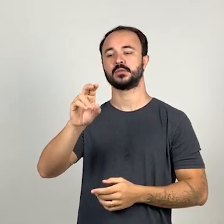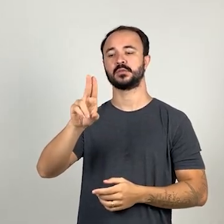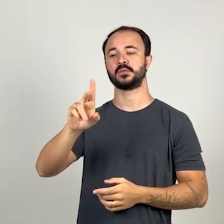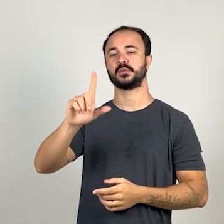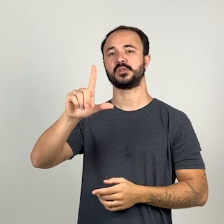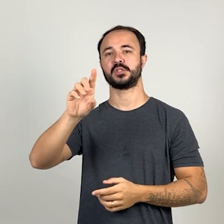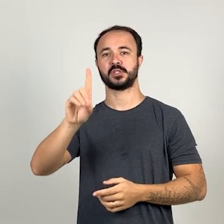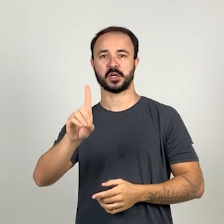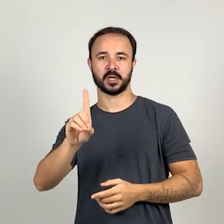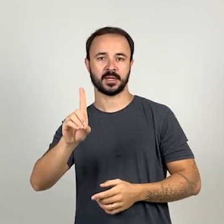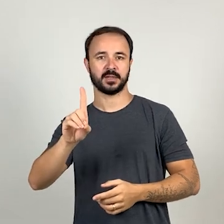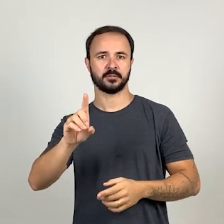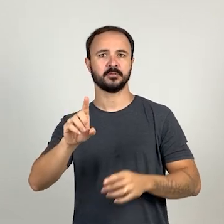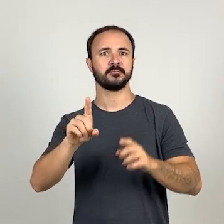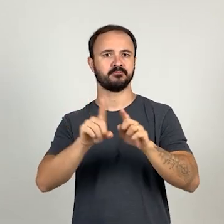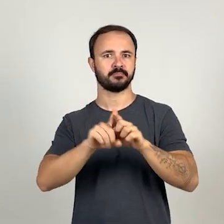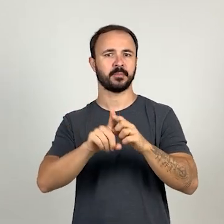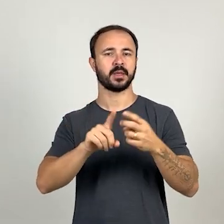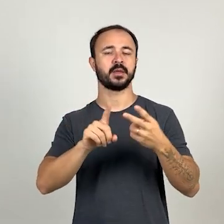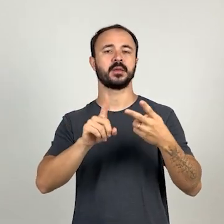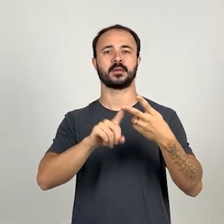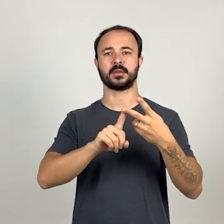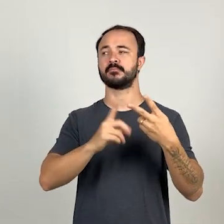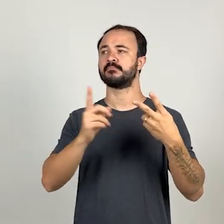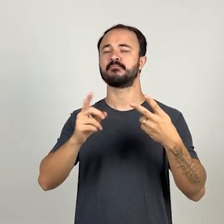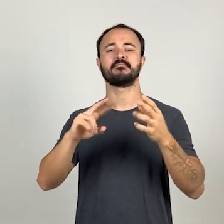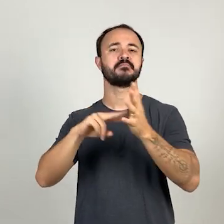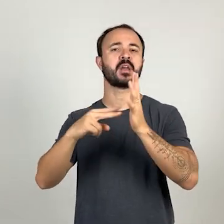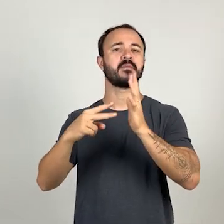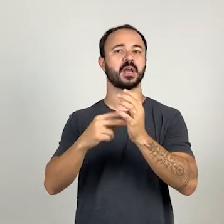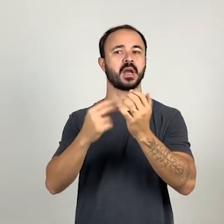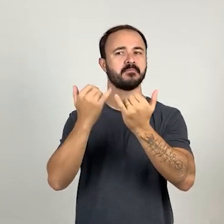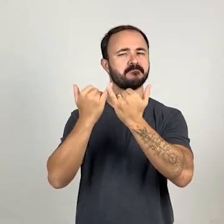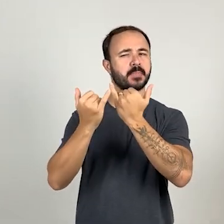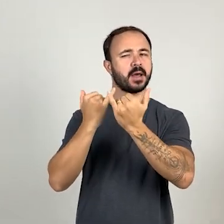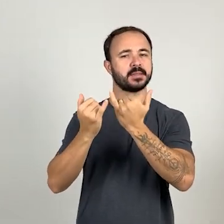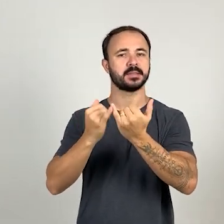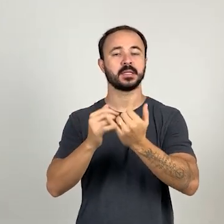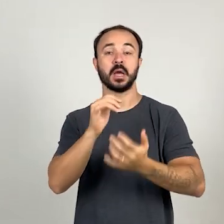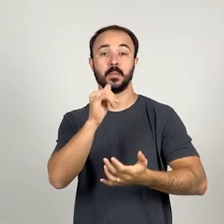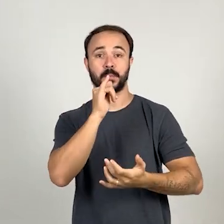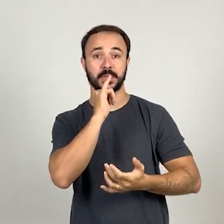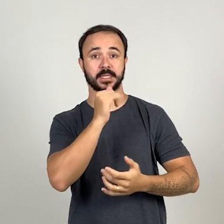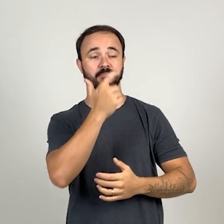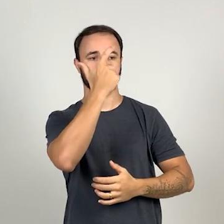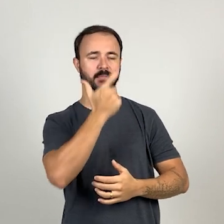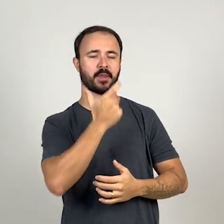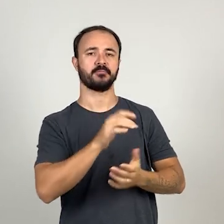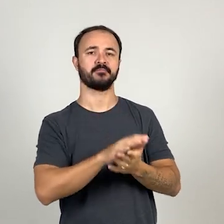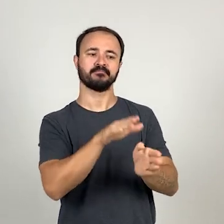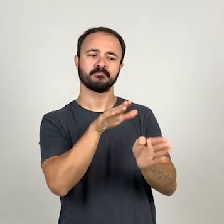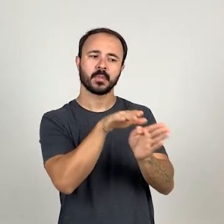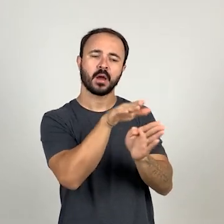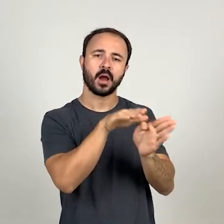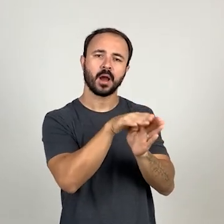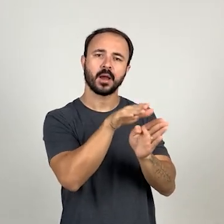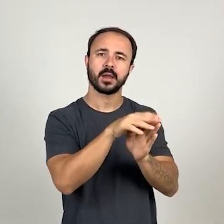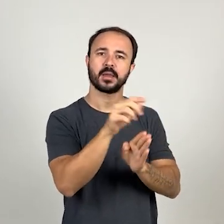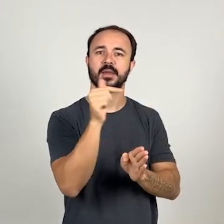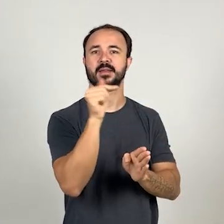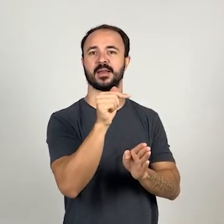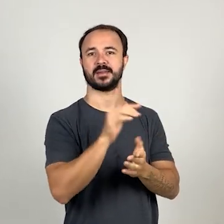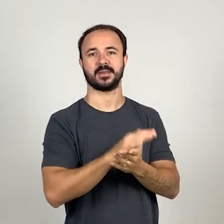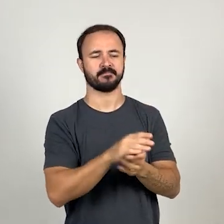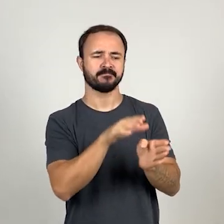são semelhantes os seus significados. Quando eu quero dar um conselho, uma sugestão, giving an advice, eu quero